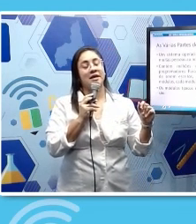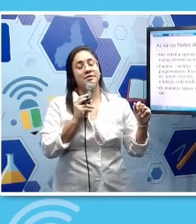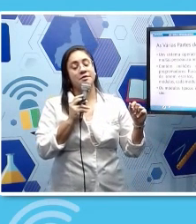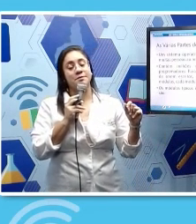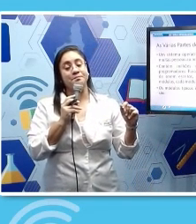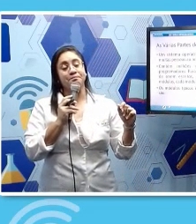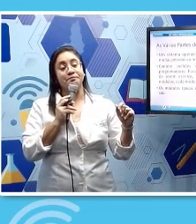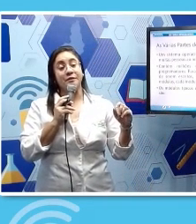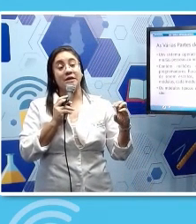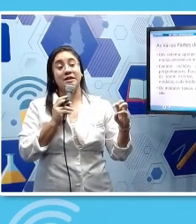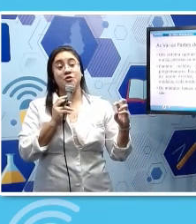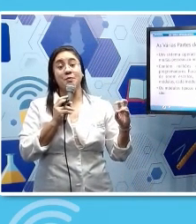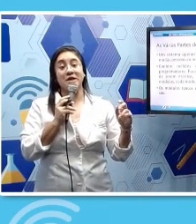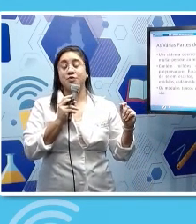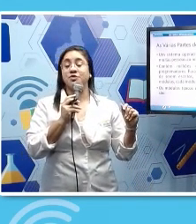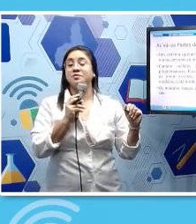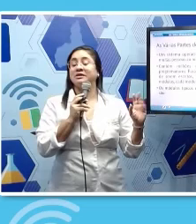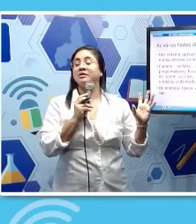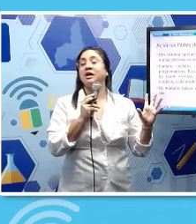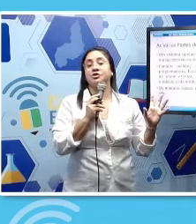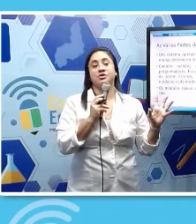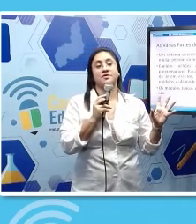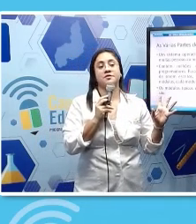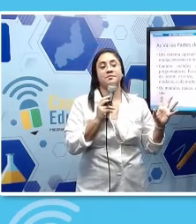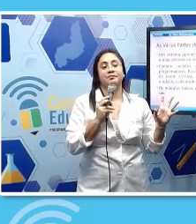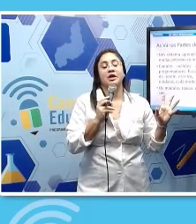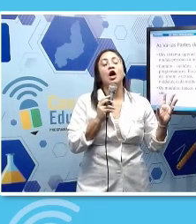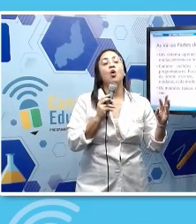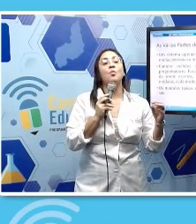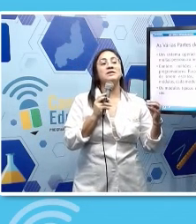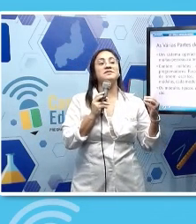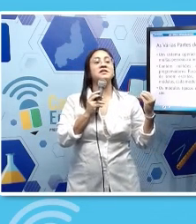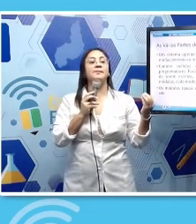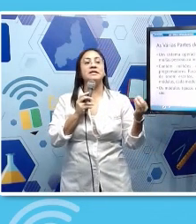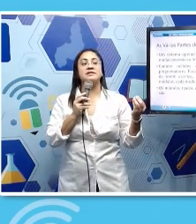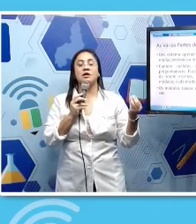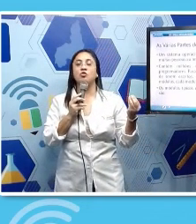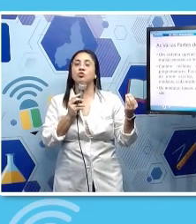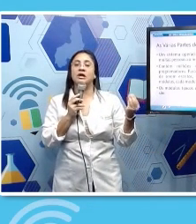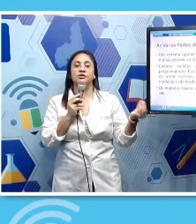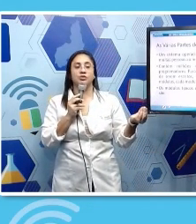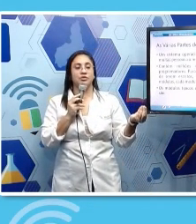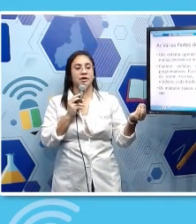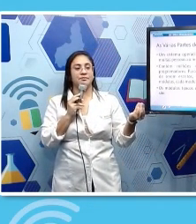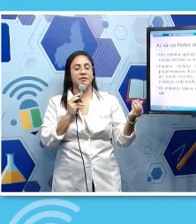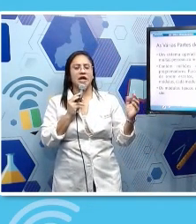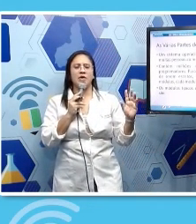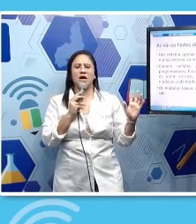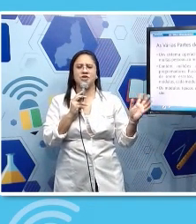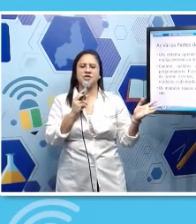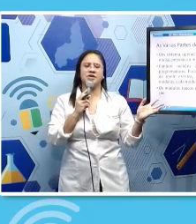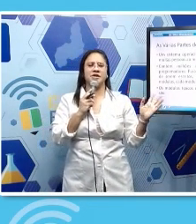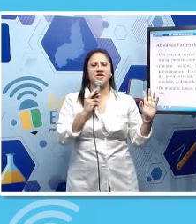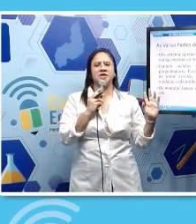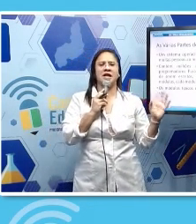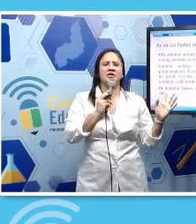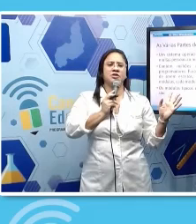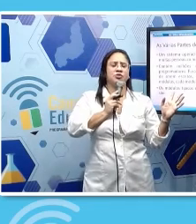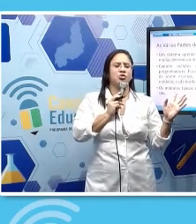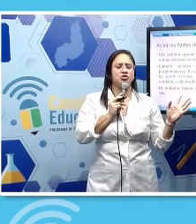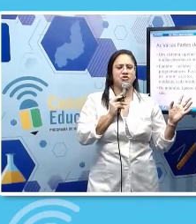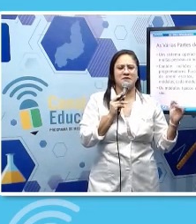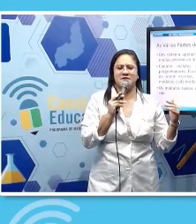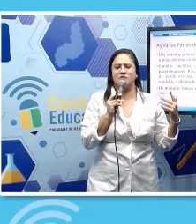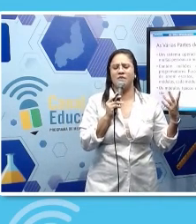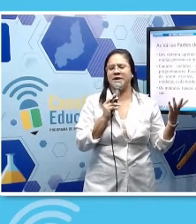uma das operações matemáticas. Uma simples calculadora. Eu acho que tenha dado